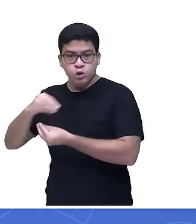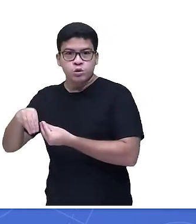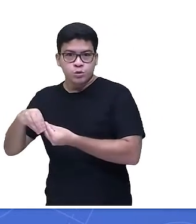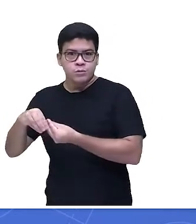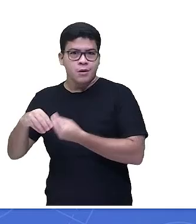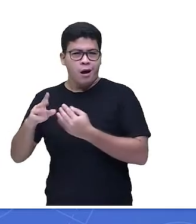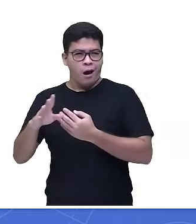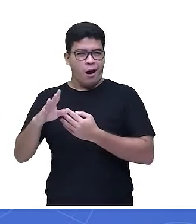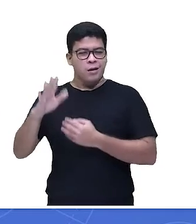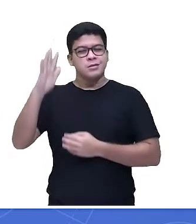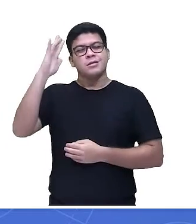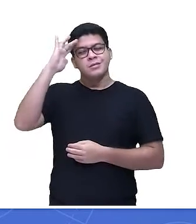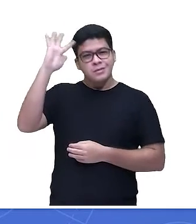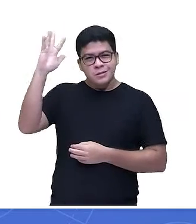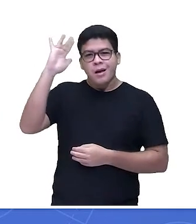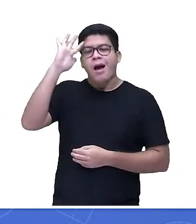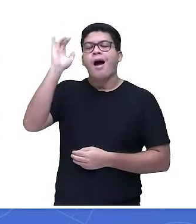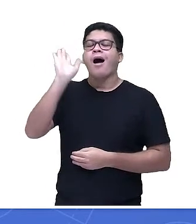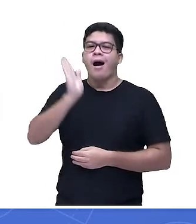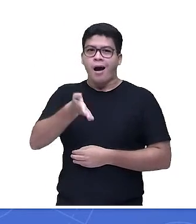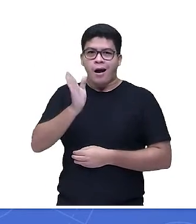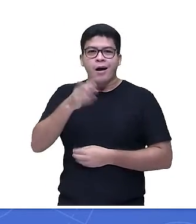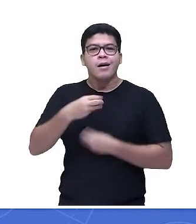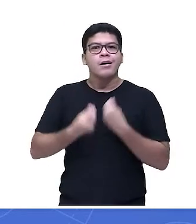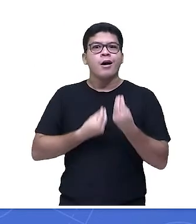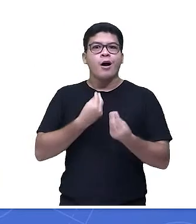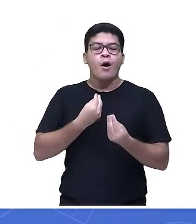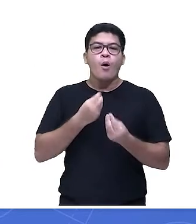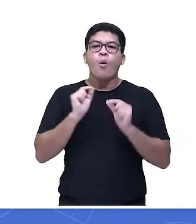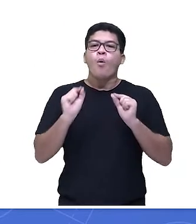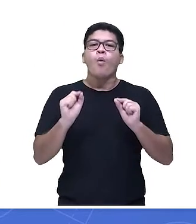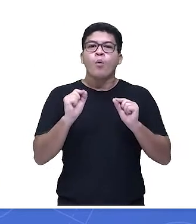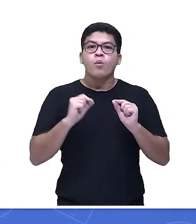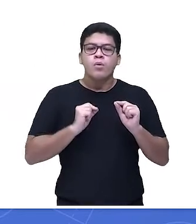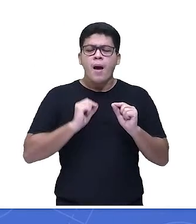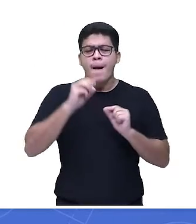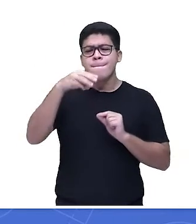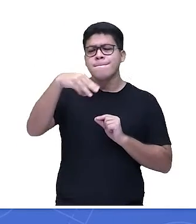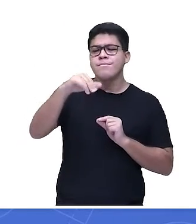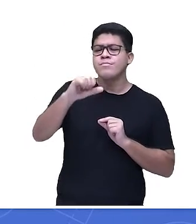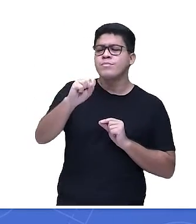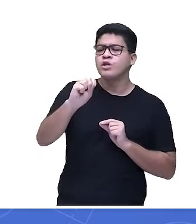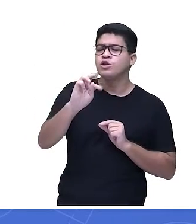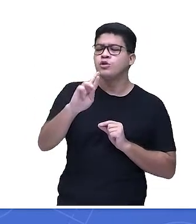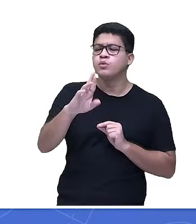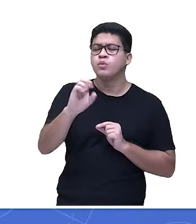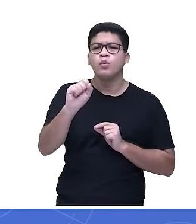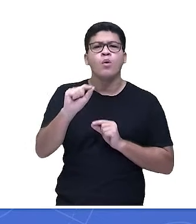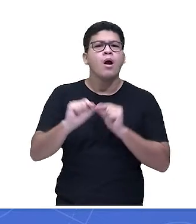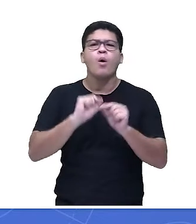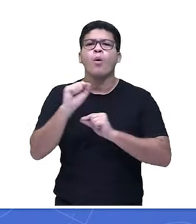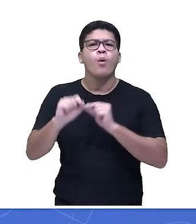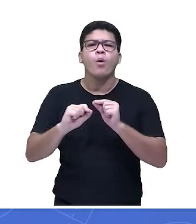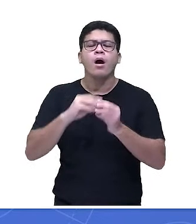já tenho uma noção do que é mistura na química. Vamos ao conceito.